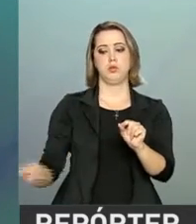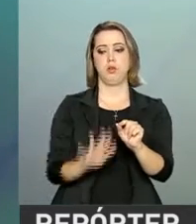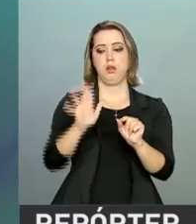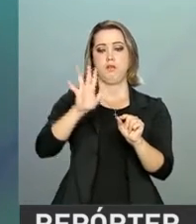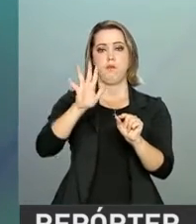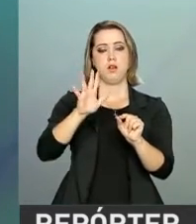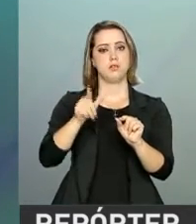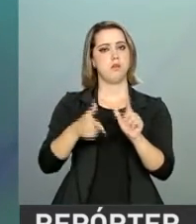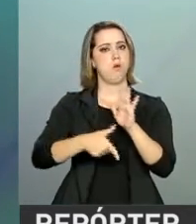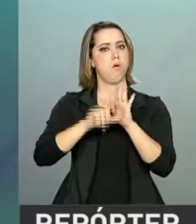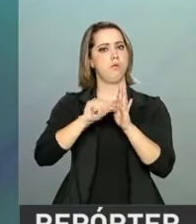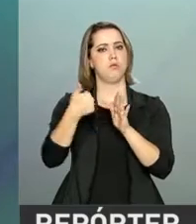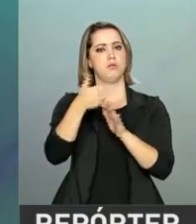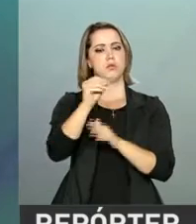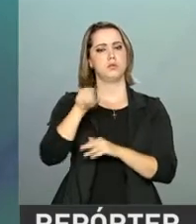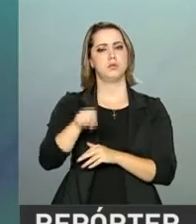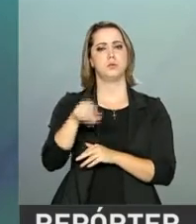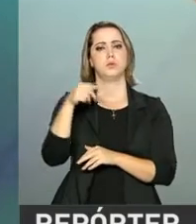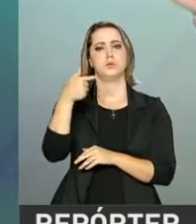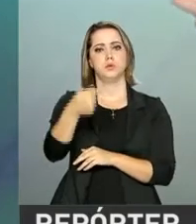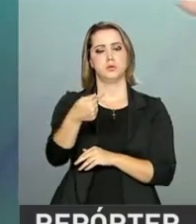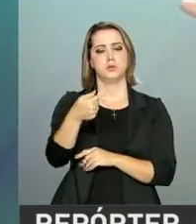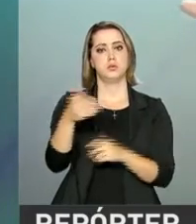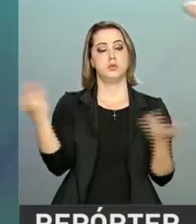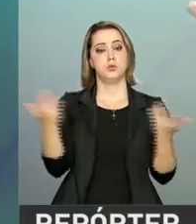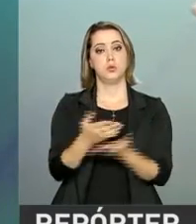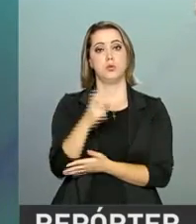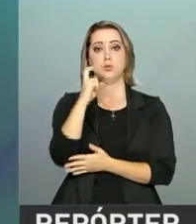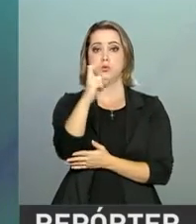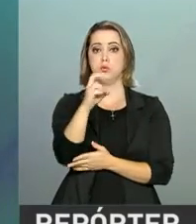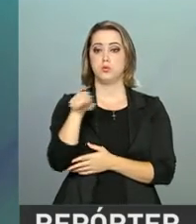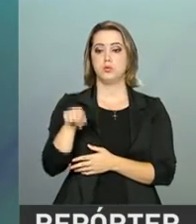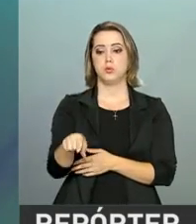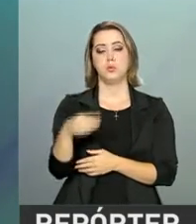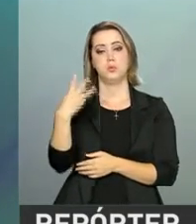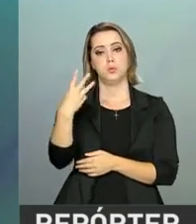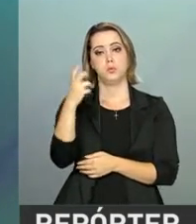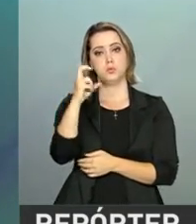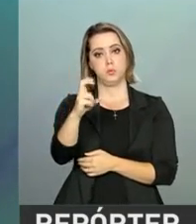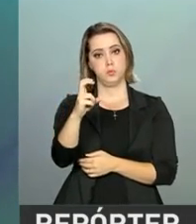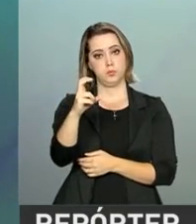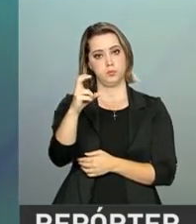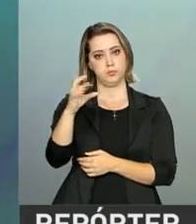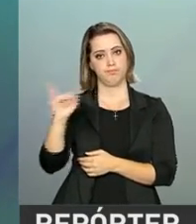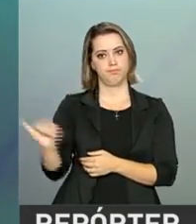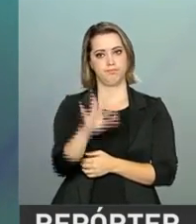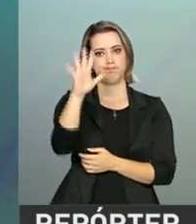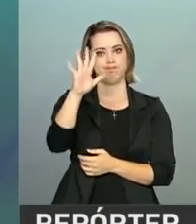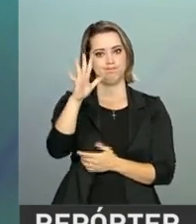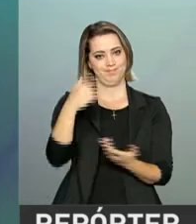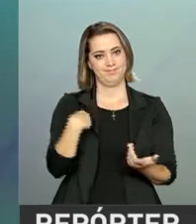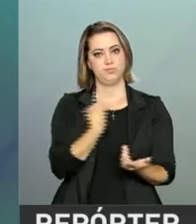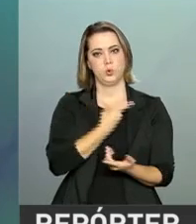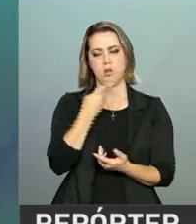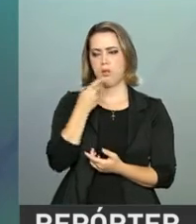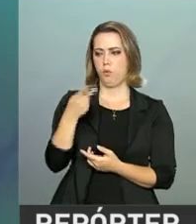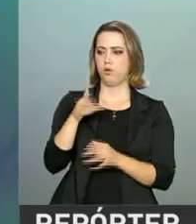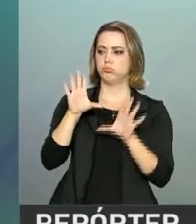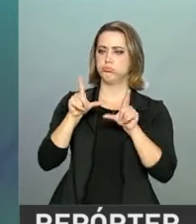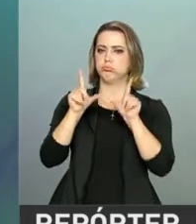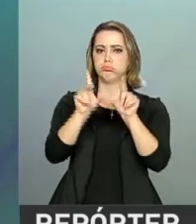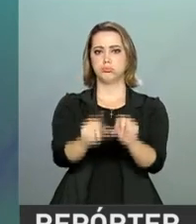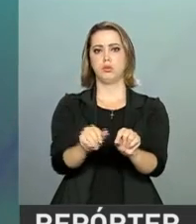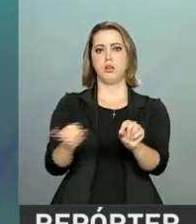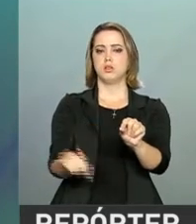que era de dez pontos e tenta hoje em janeiro tem 5.35 quando dizemos nós estamos reduzindo os juros